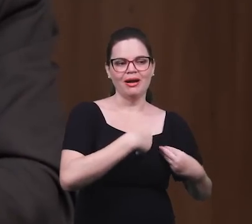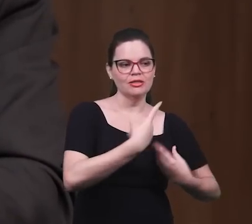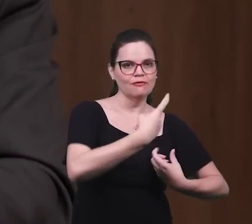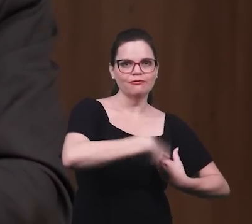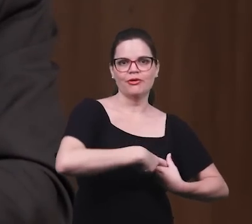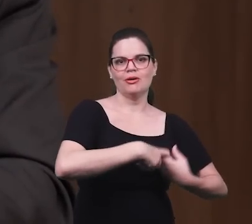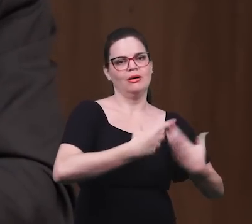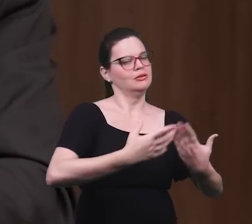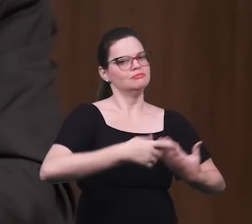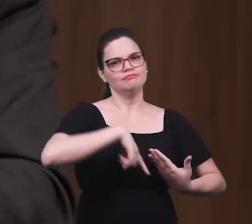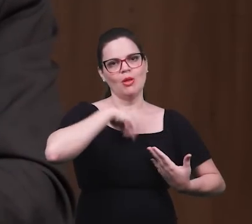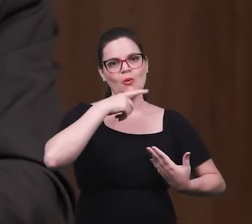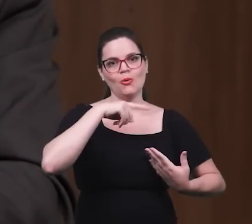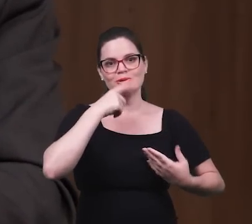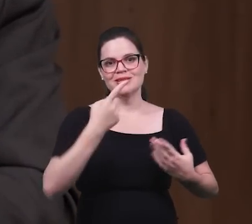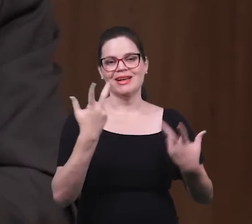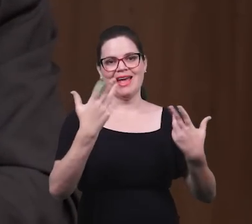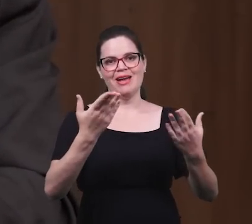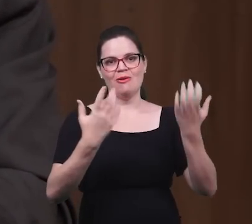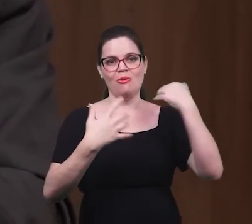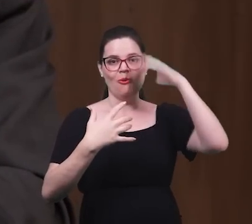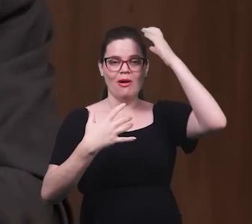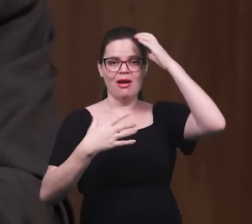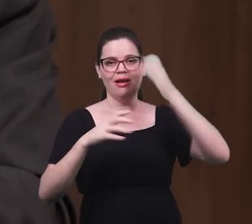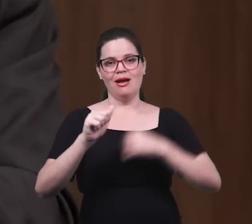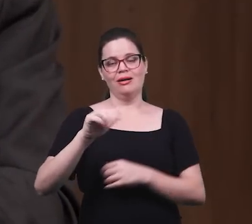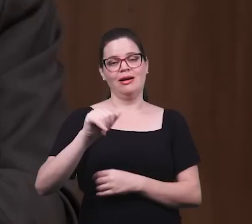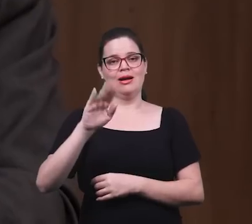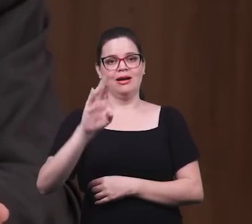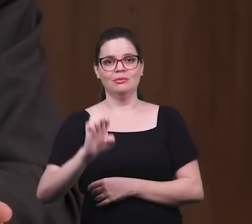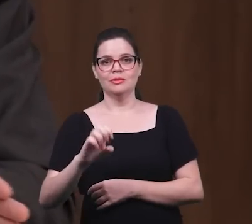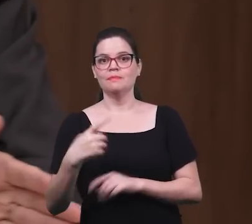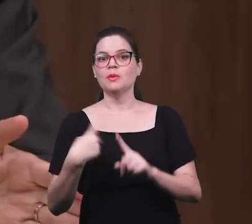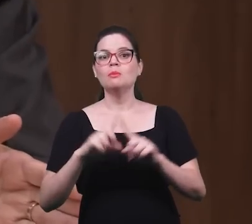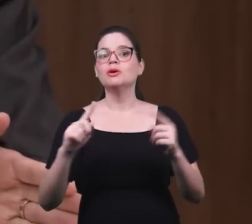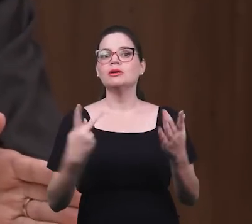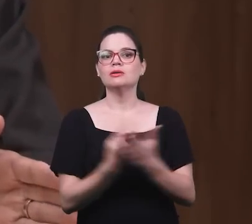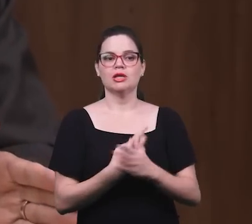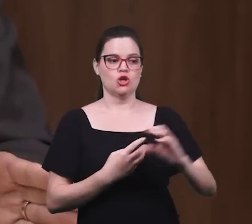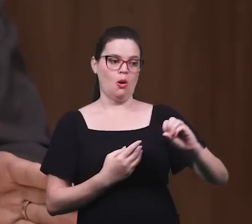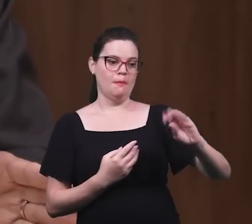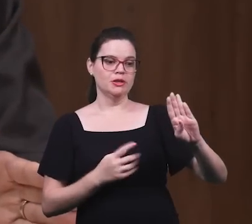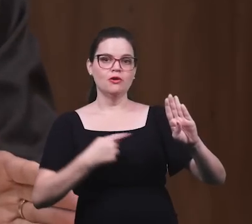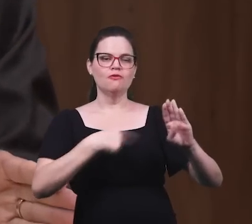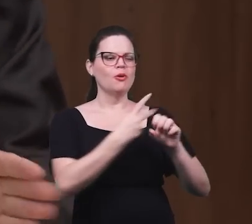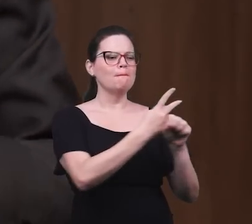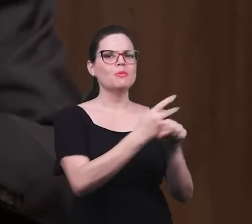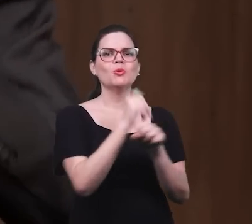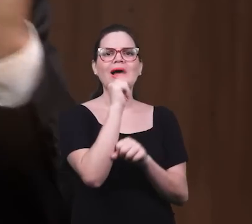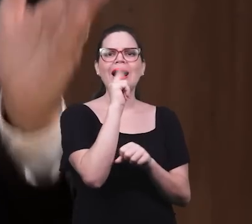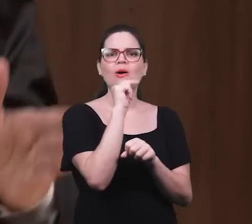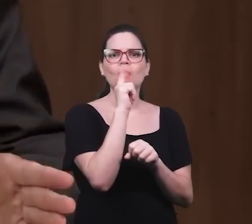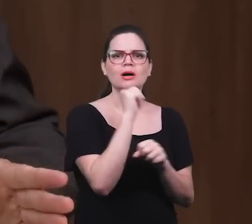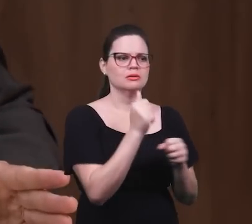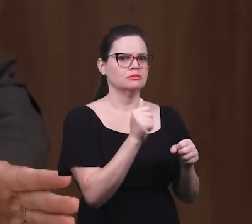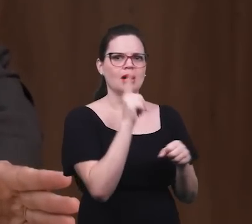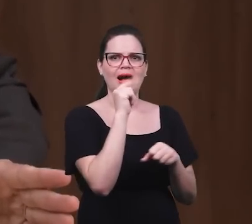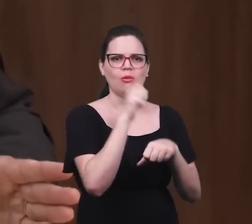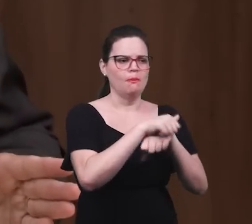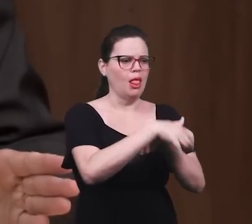foi buscar? A fonte. Sai em busca das fontes, até o texto diz, das